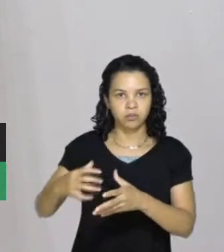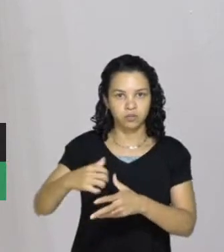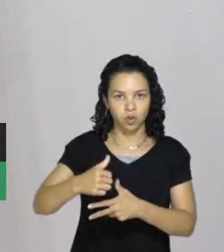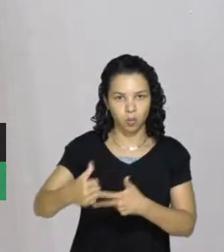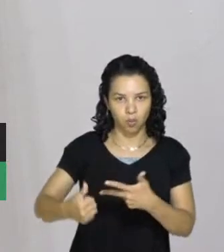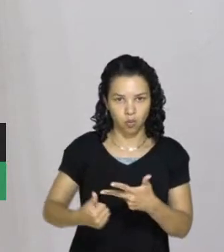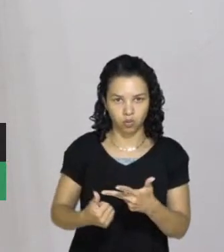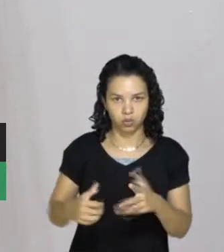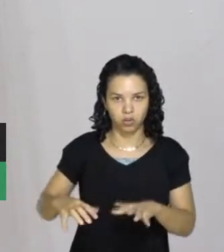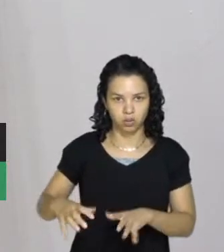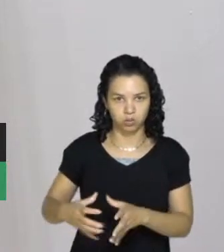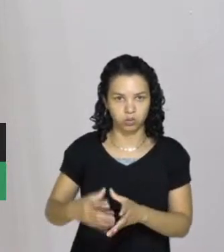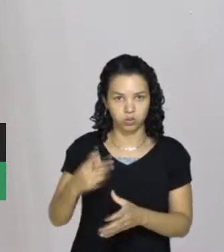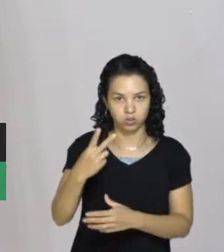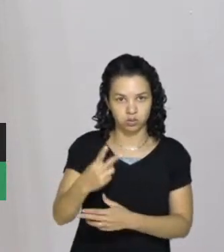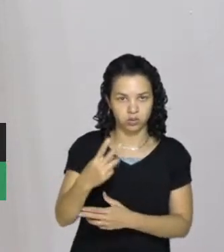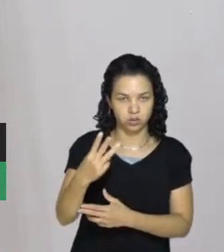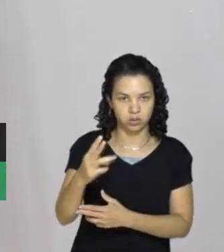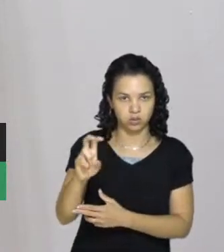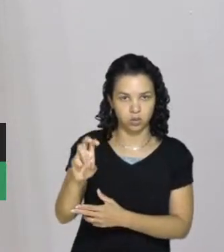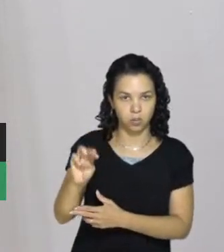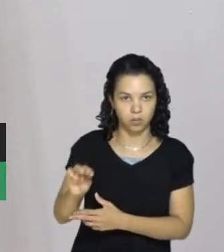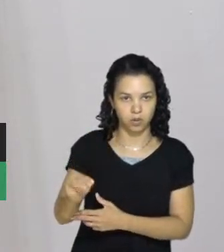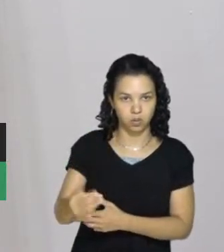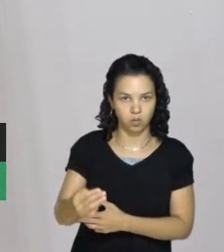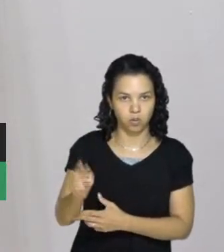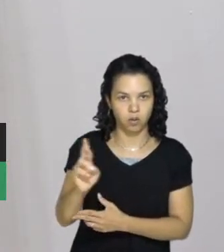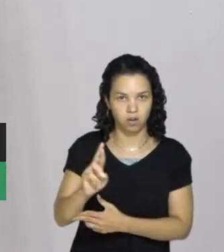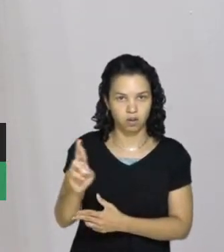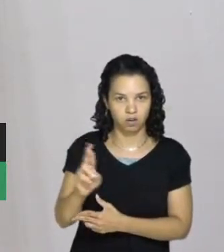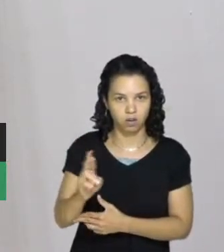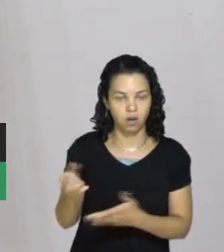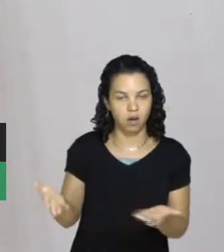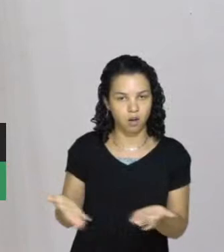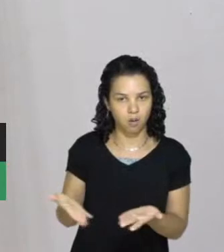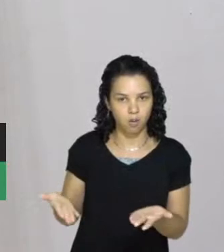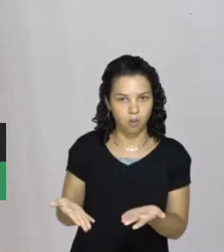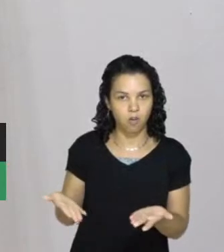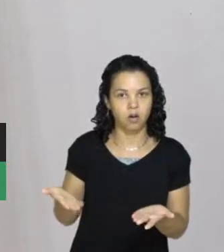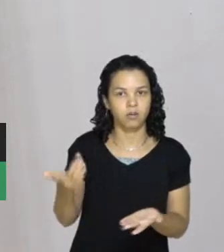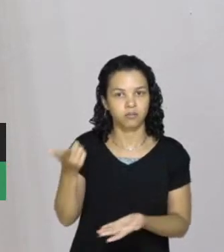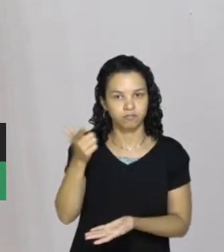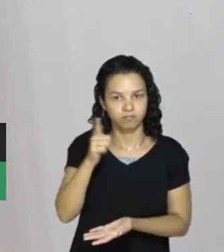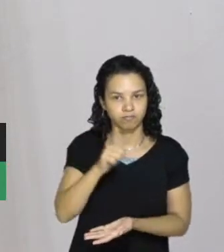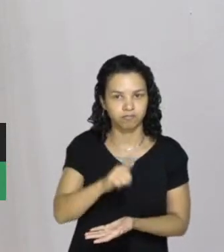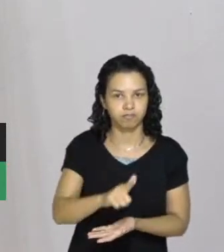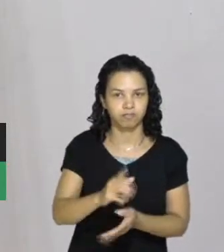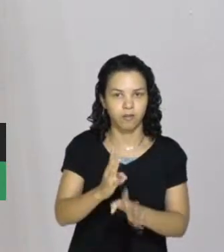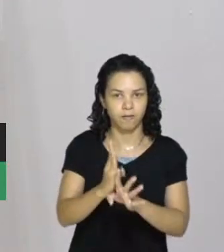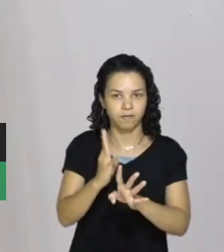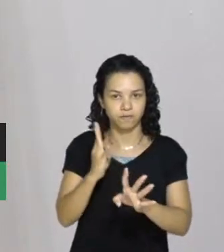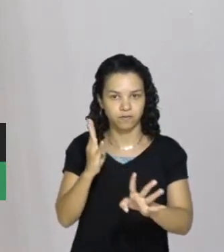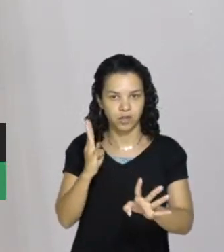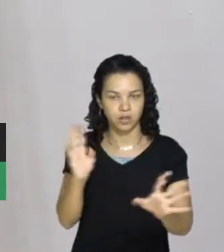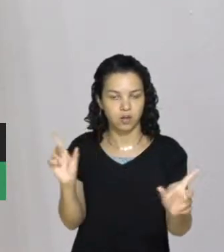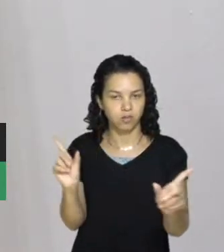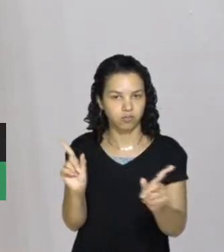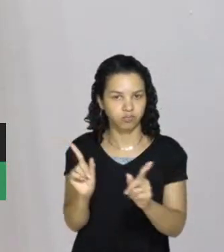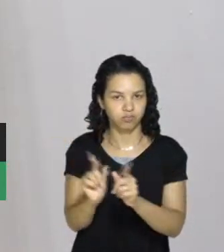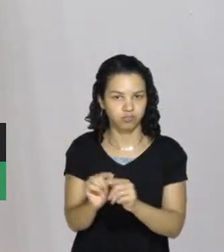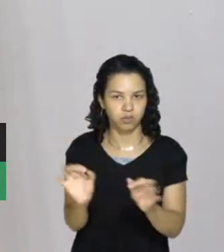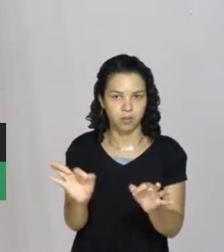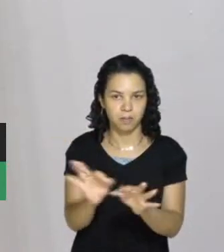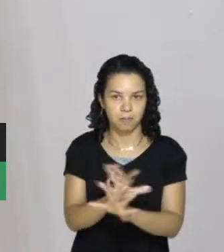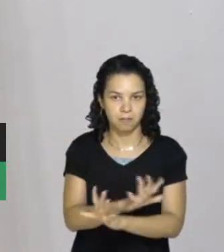resultou em 235 milhões de reais, vai ser possível zerar essa fila, devolver alegria,